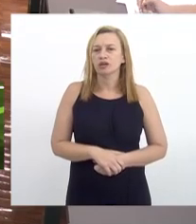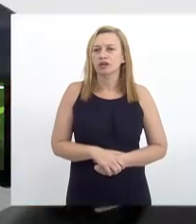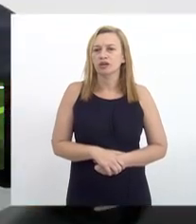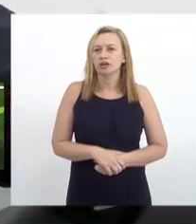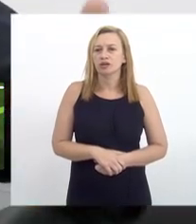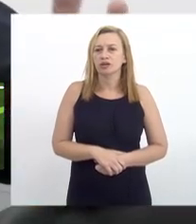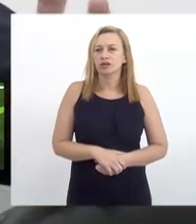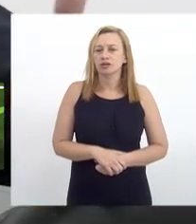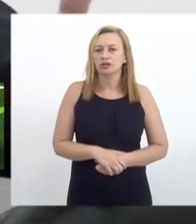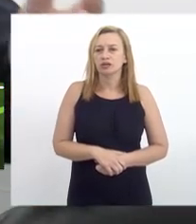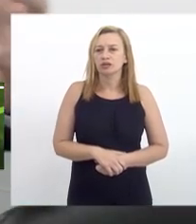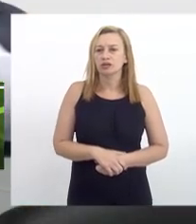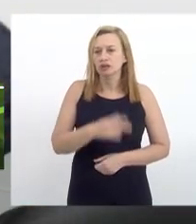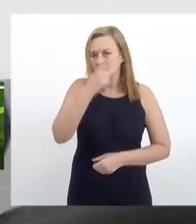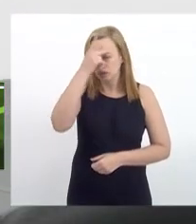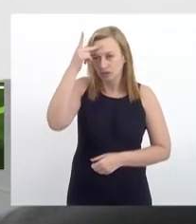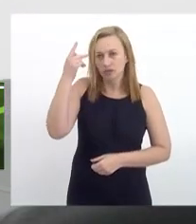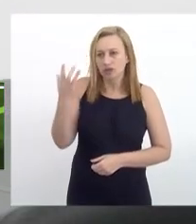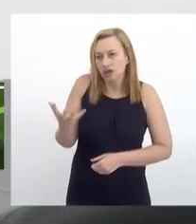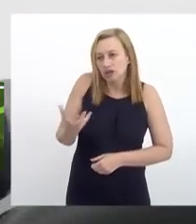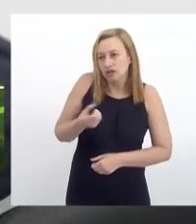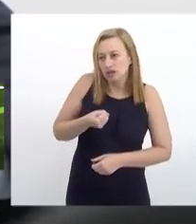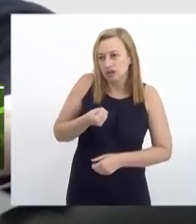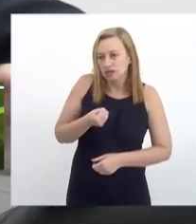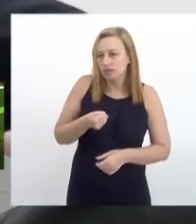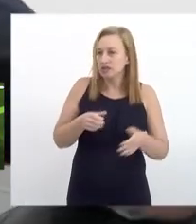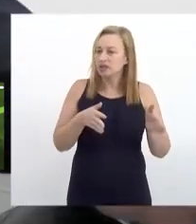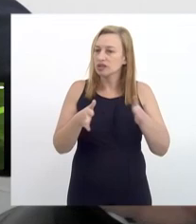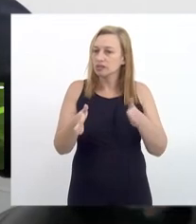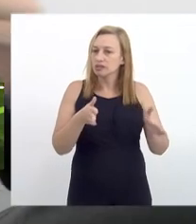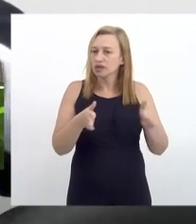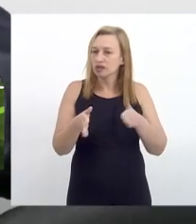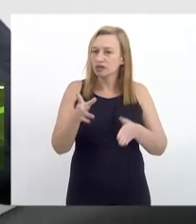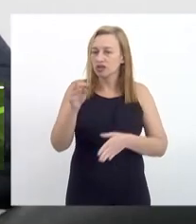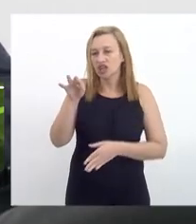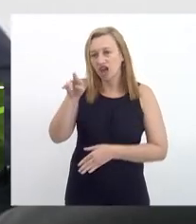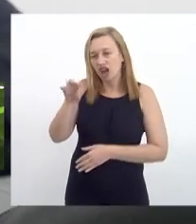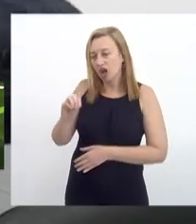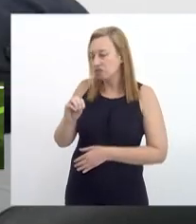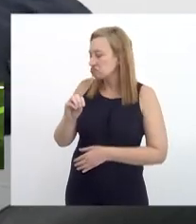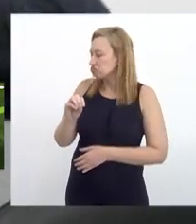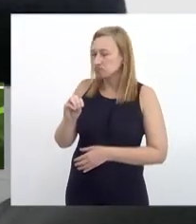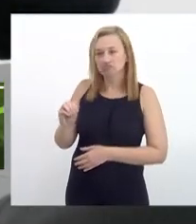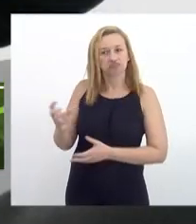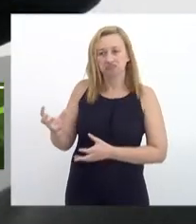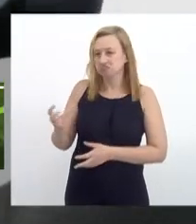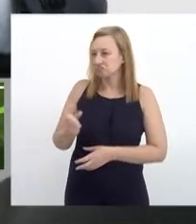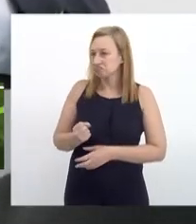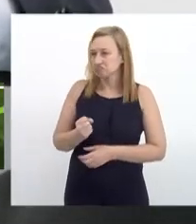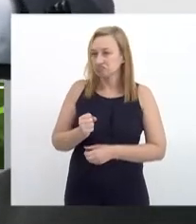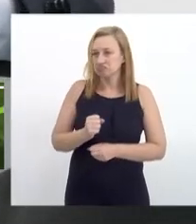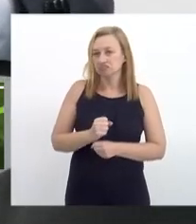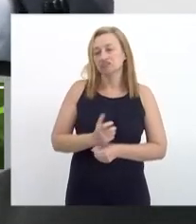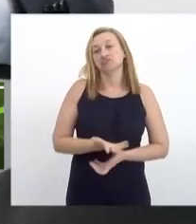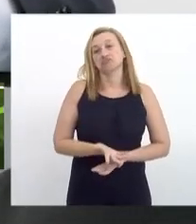receber triênios nesse período não receberam e tempos vincendos